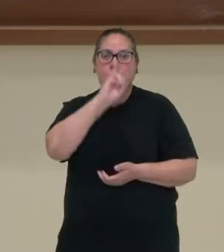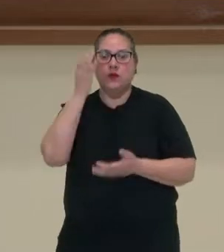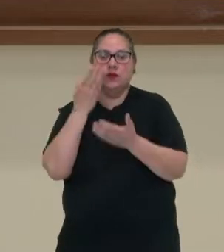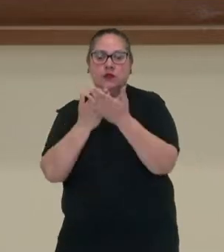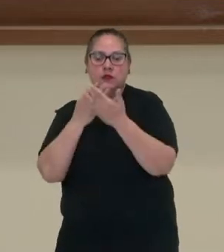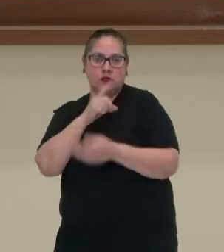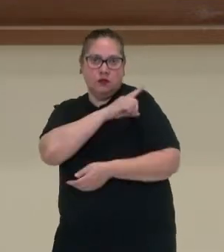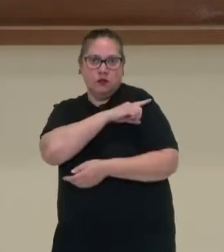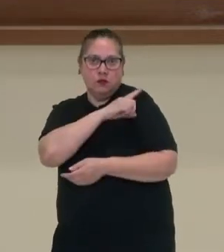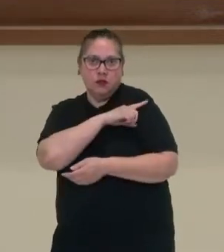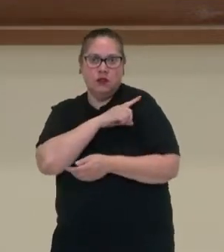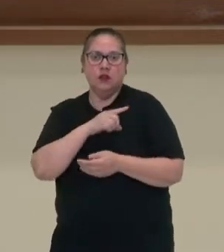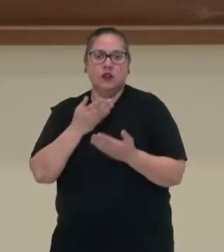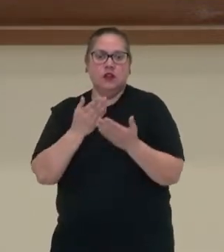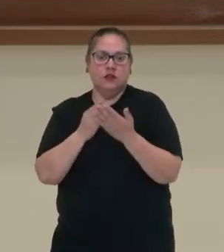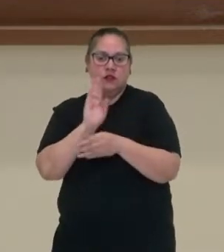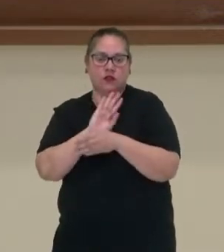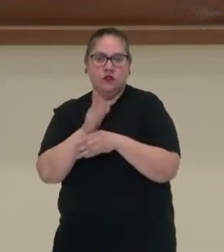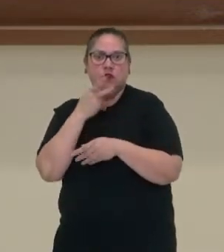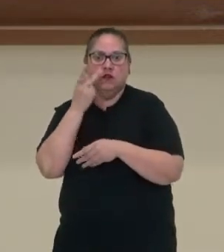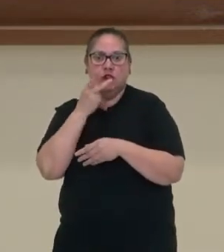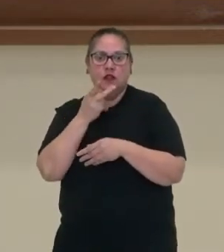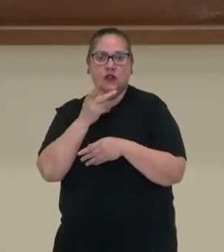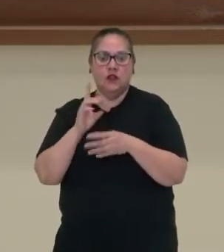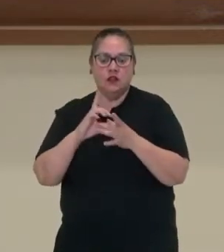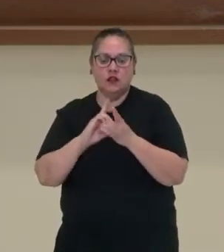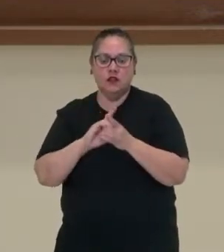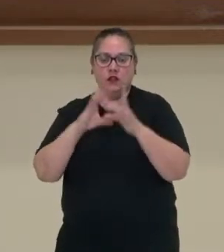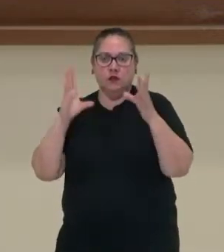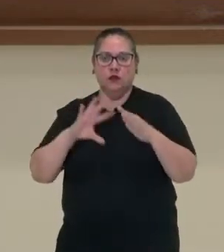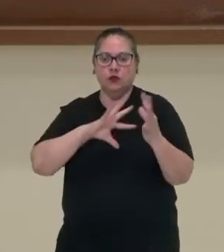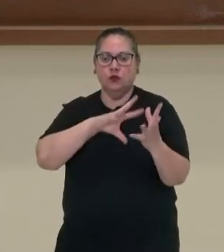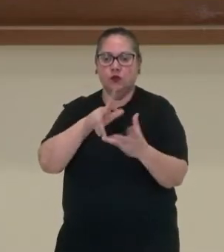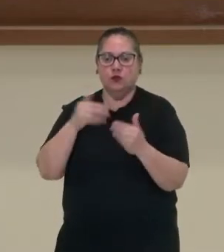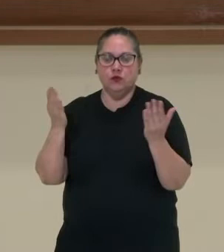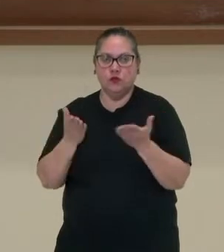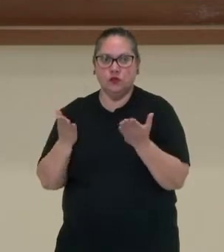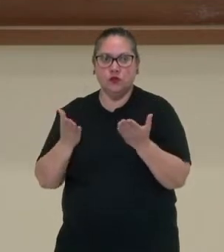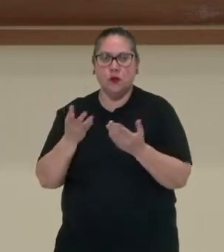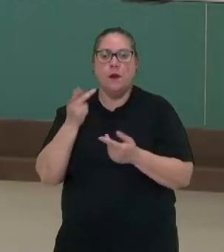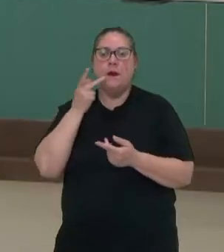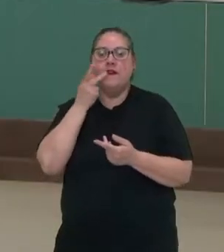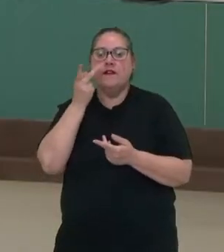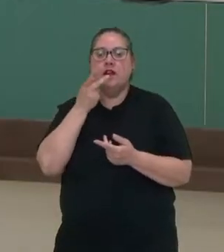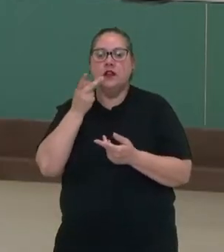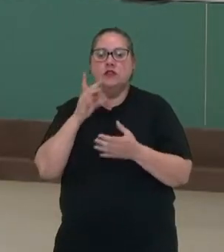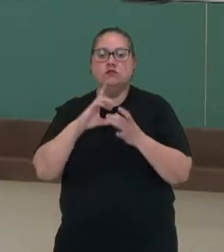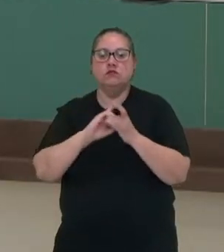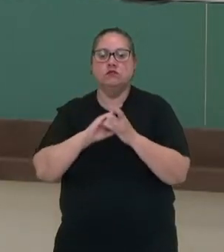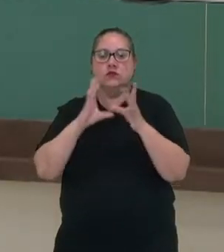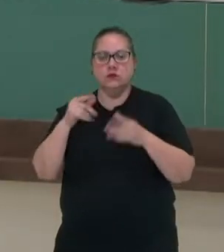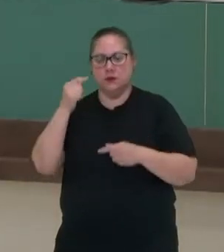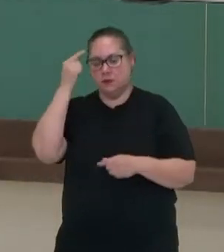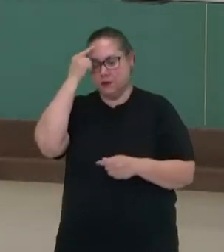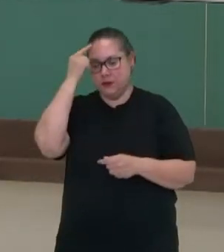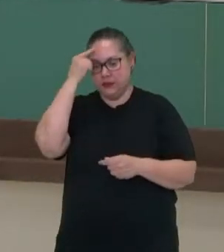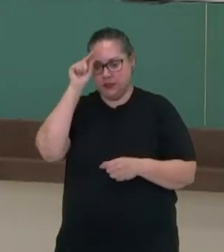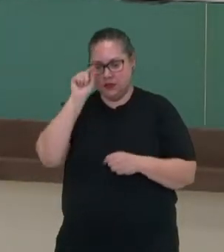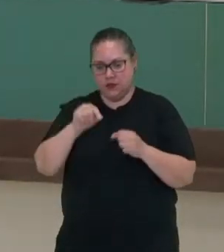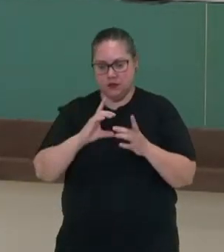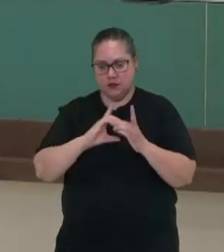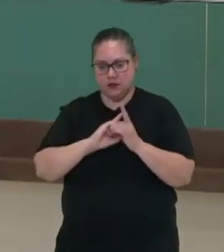Olá, estudantes da primeira série. Neste vídeo vamos falar sobre as democracias no mundo contemporâneo. Para falarmos em democracia, temos que pensar que